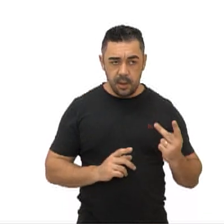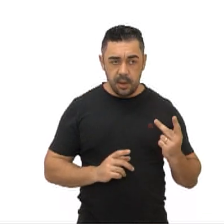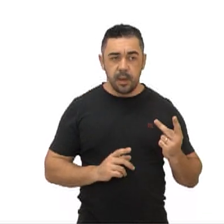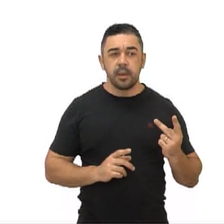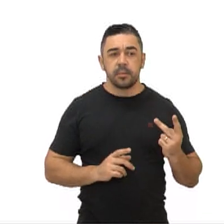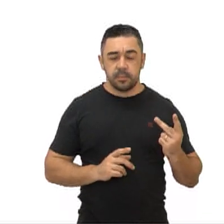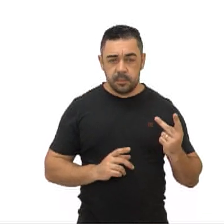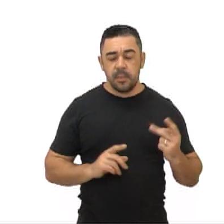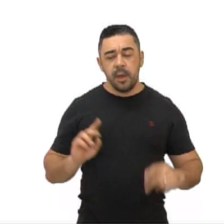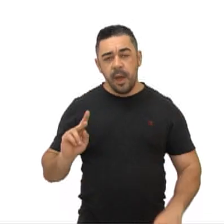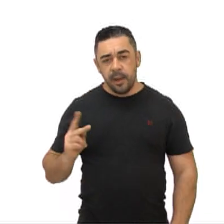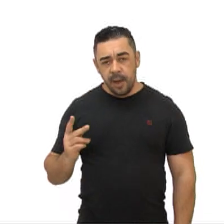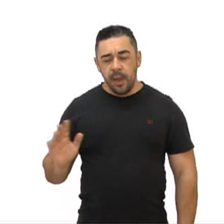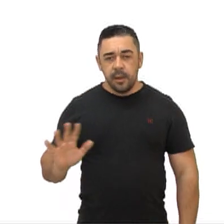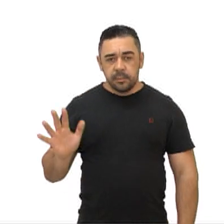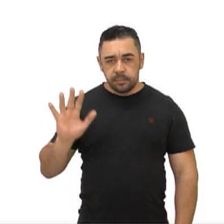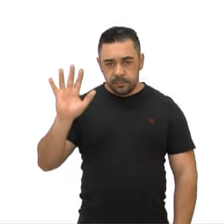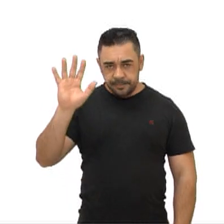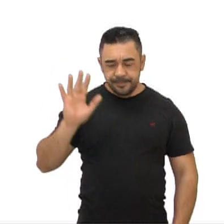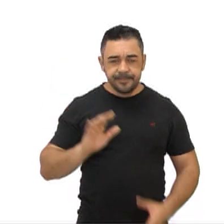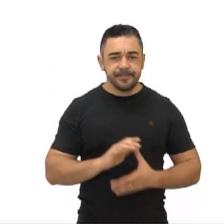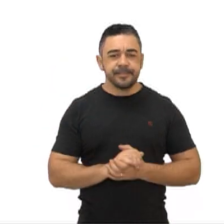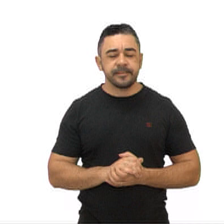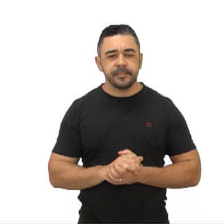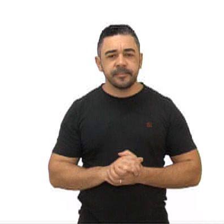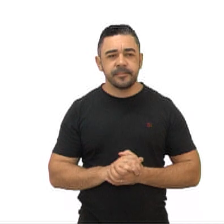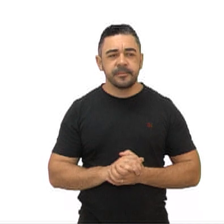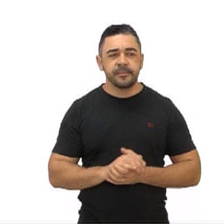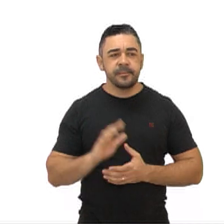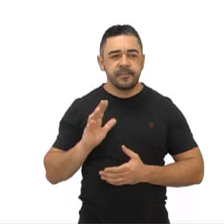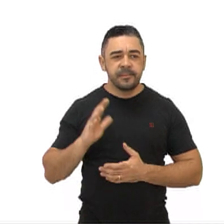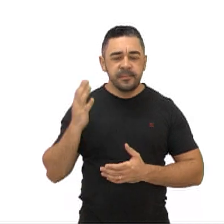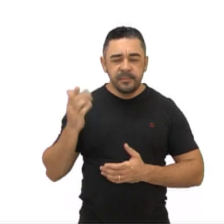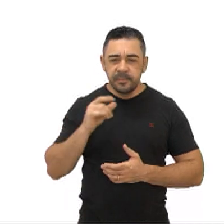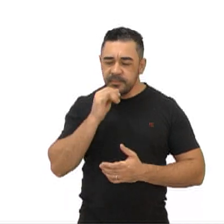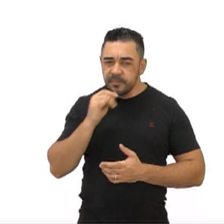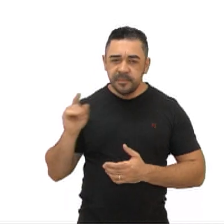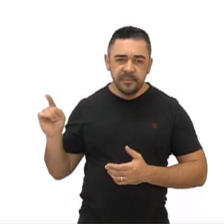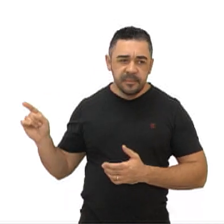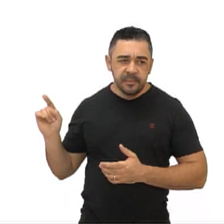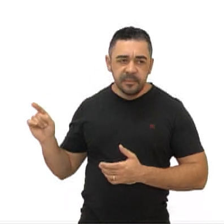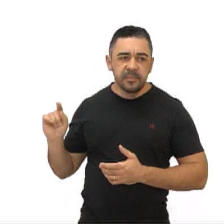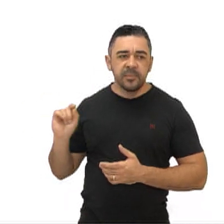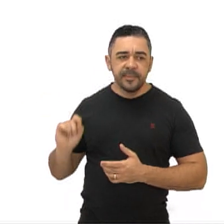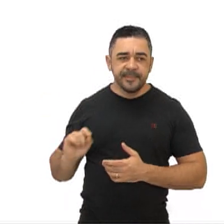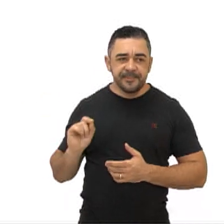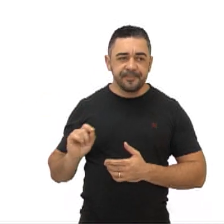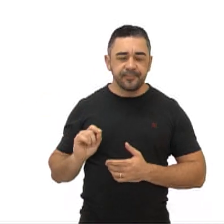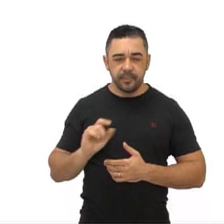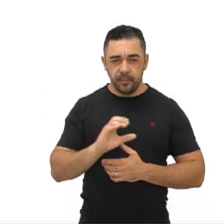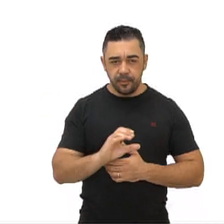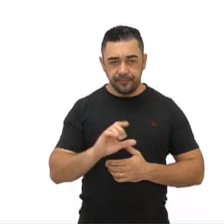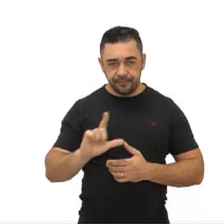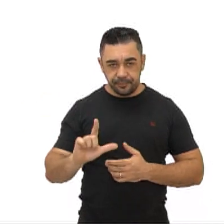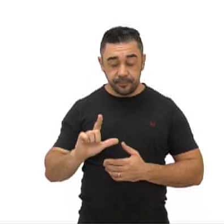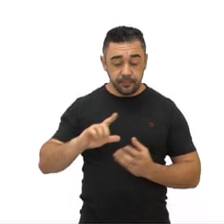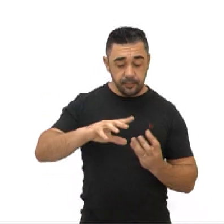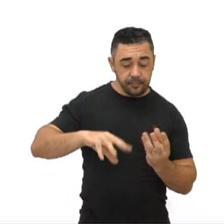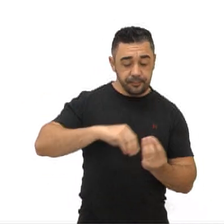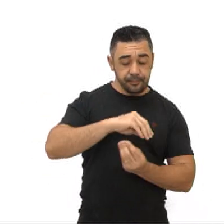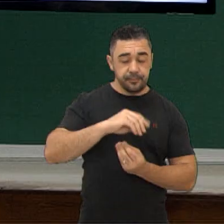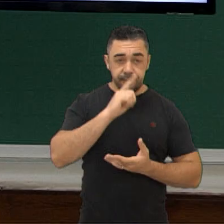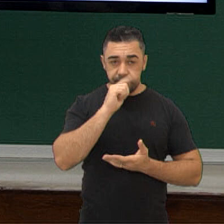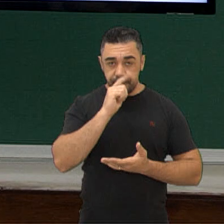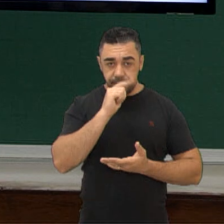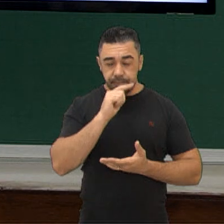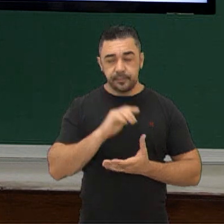vai formar o gás hidrogênio, e a semi-reação de oxidação vai ter, então, o cloro, e vai formar